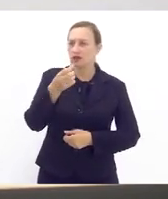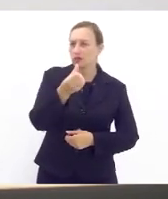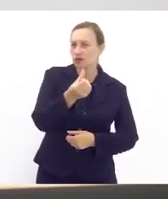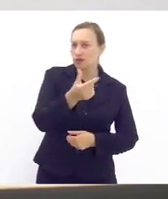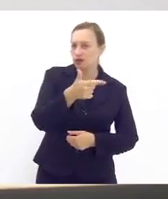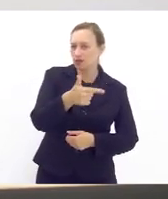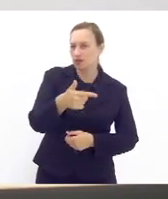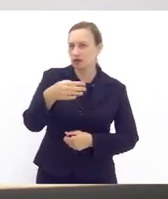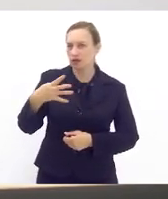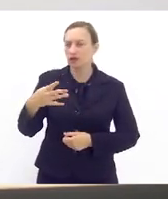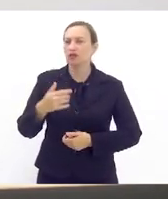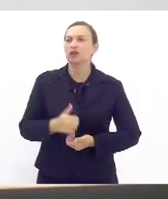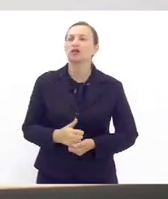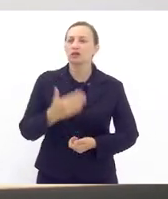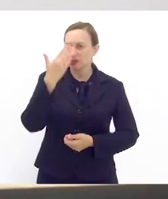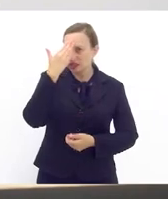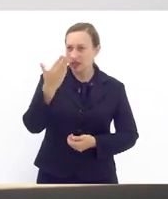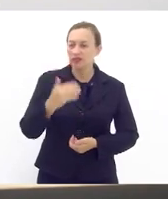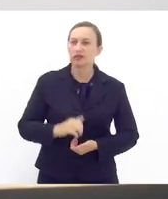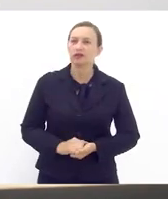Tá bom obrigado